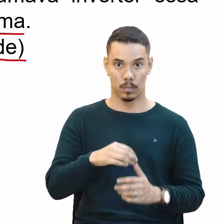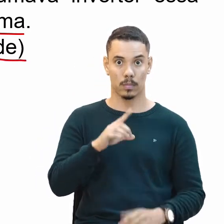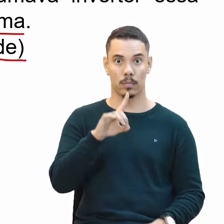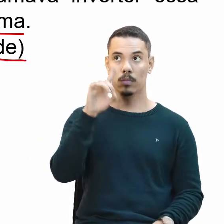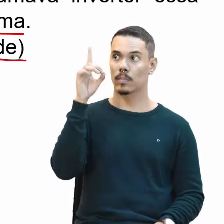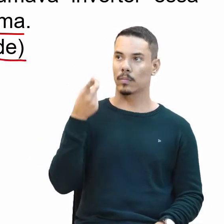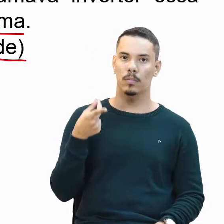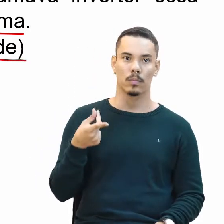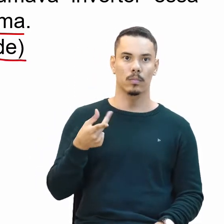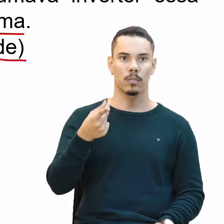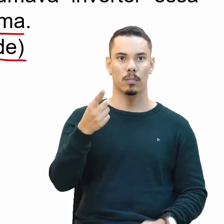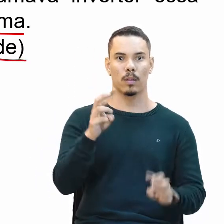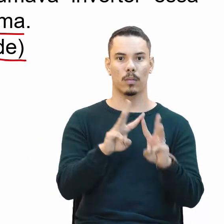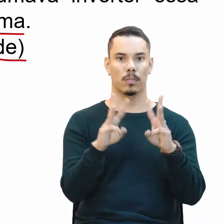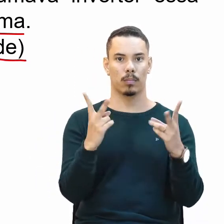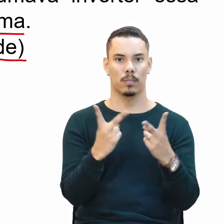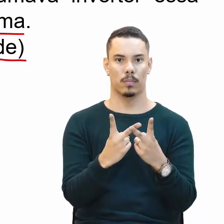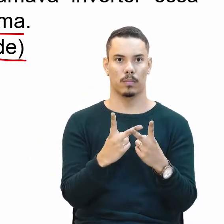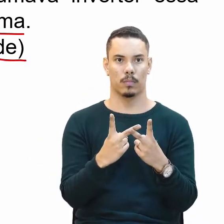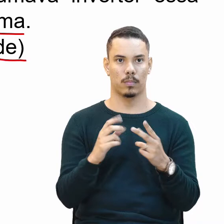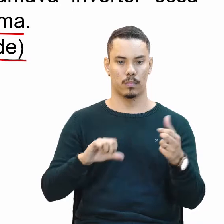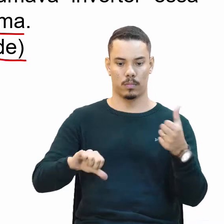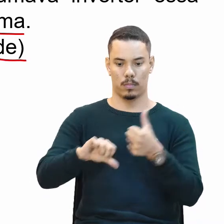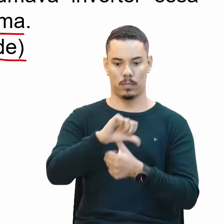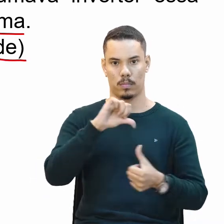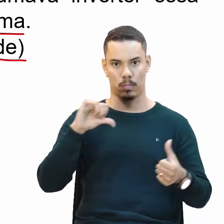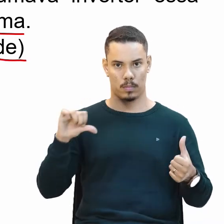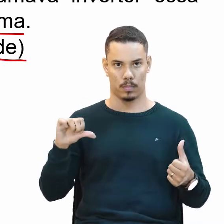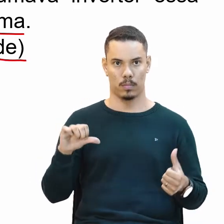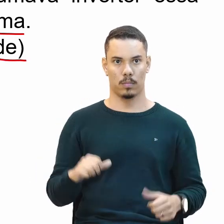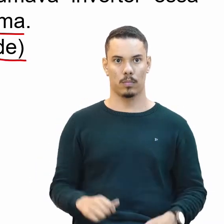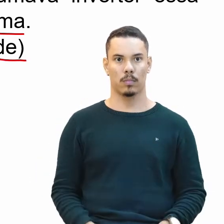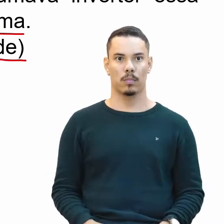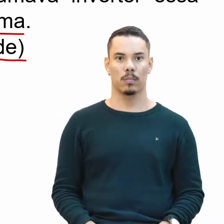à matéria, que é a